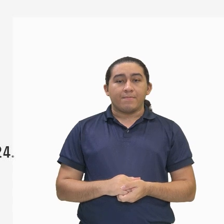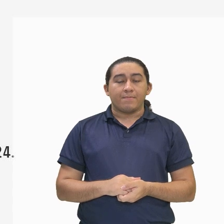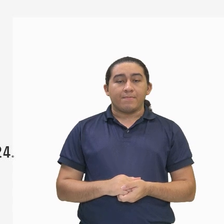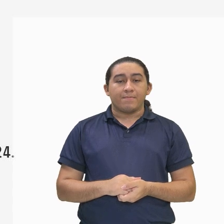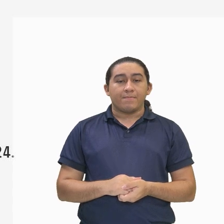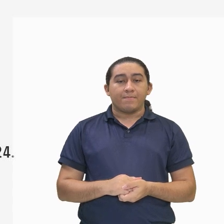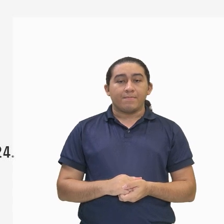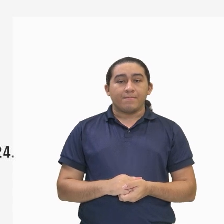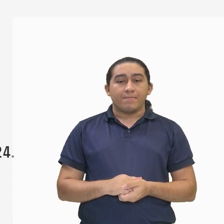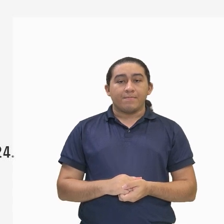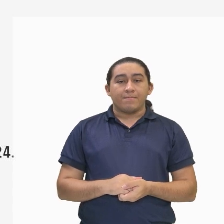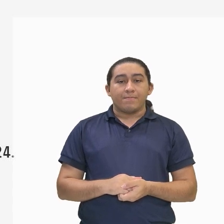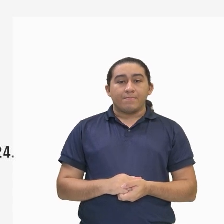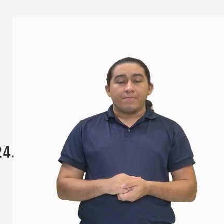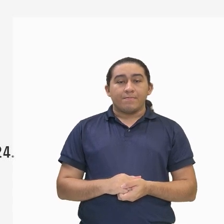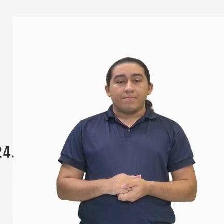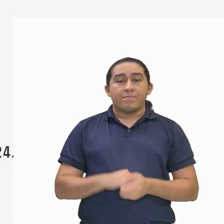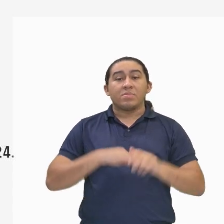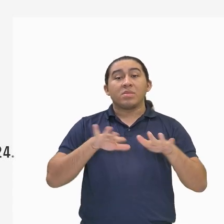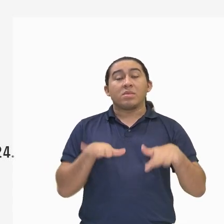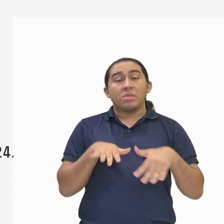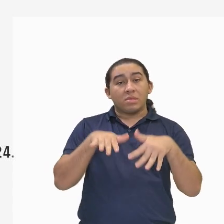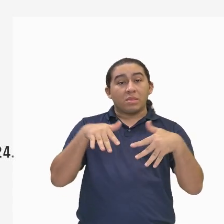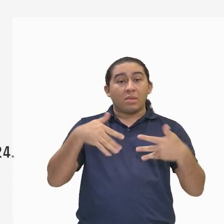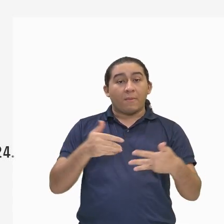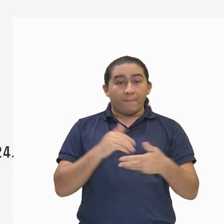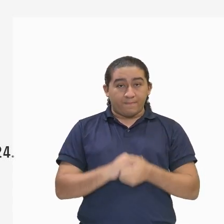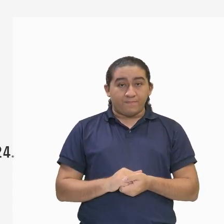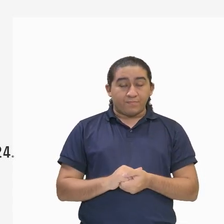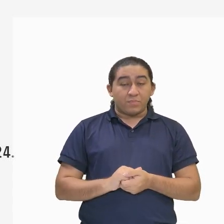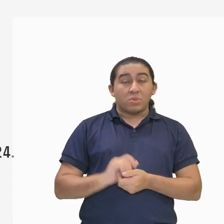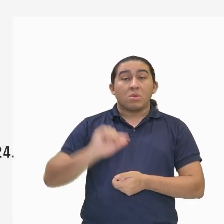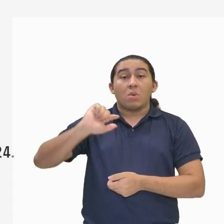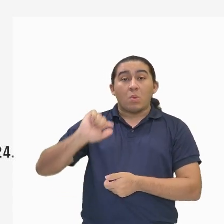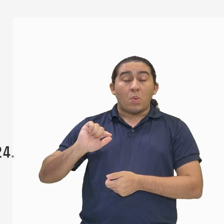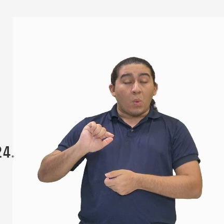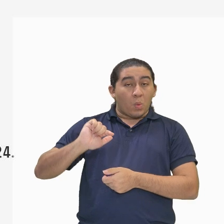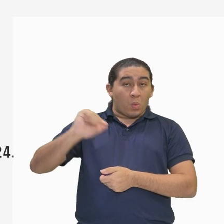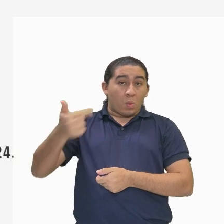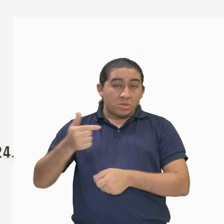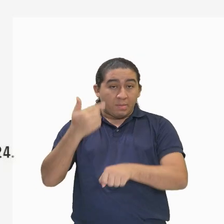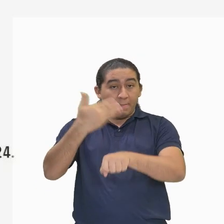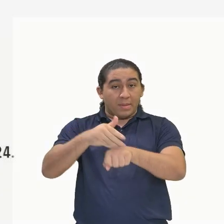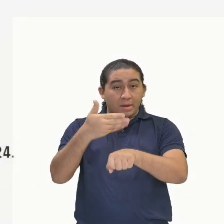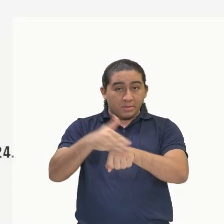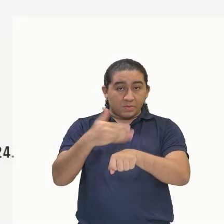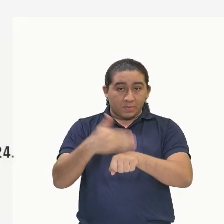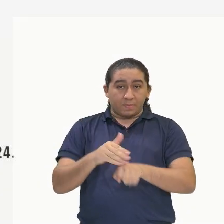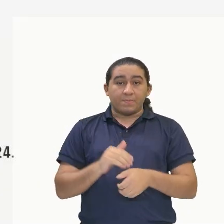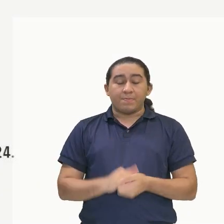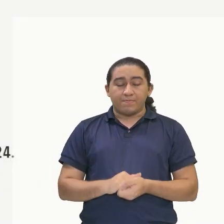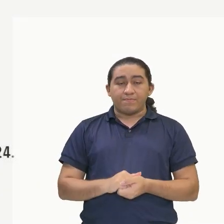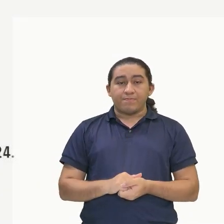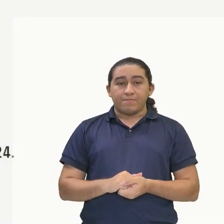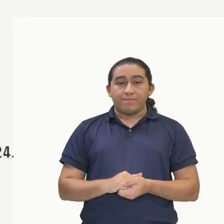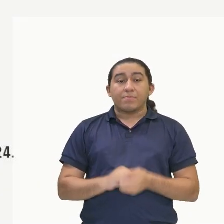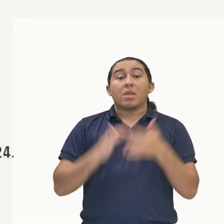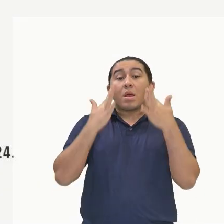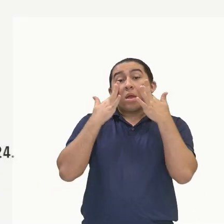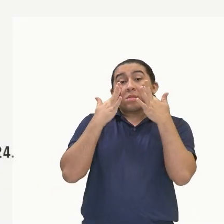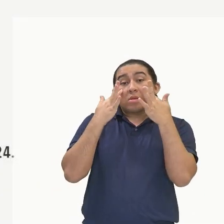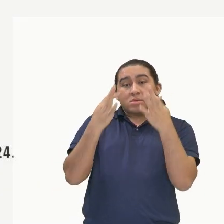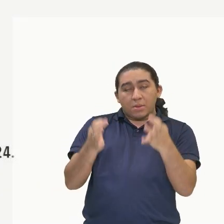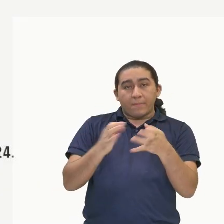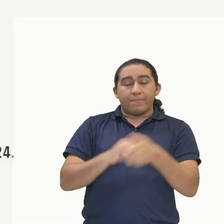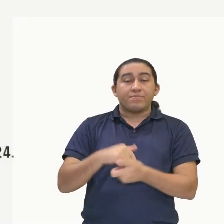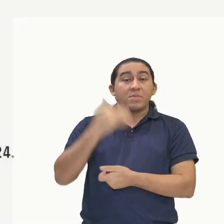Então, outra aplicação que a gente pode ter é da seguinte forma. Note o seguinte, de acordo